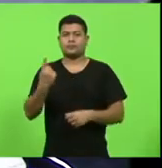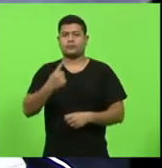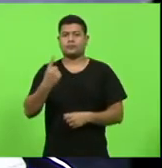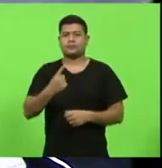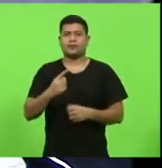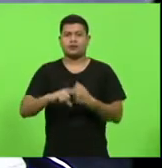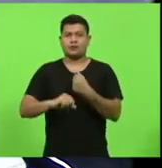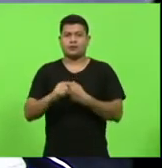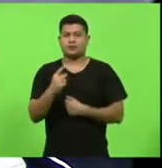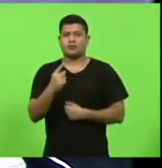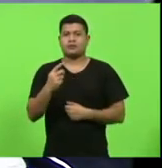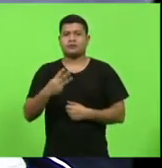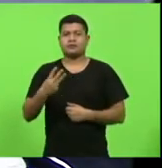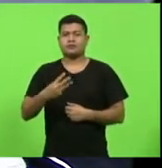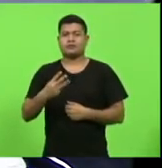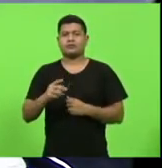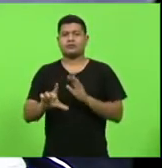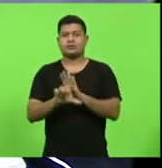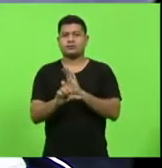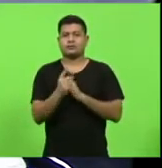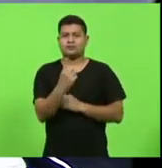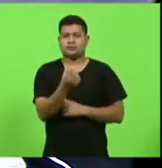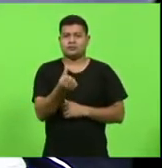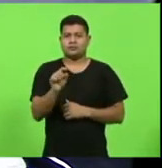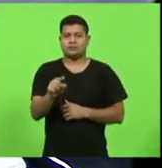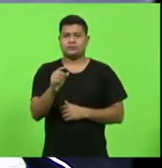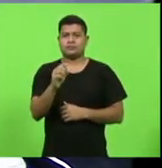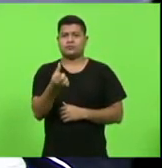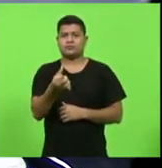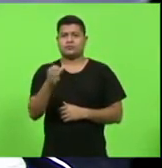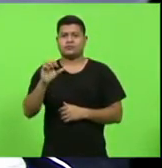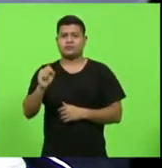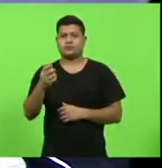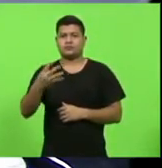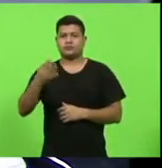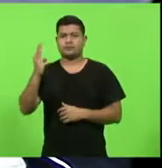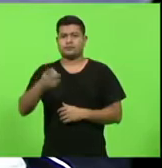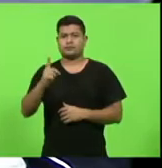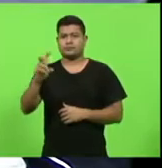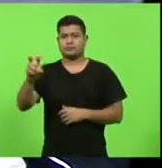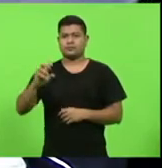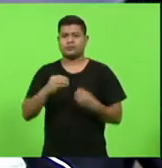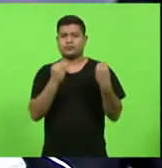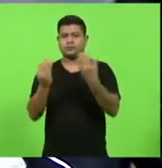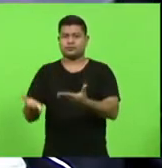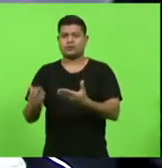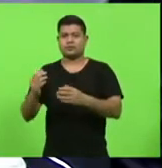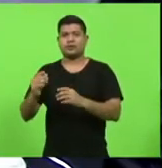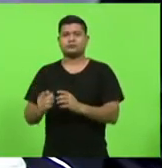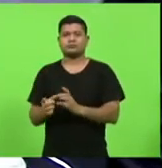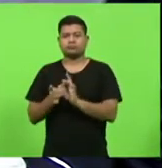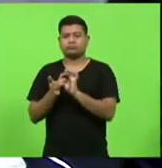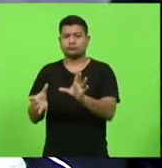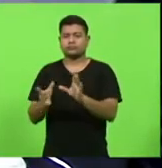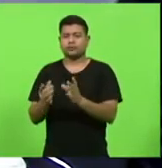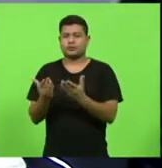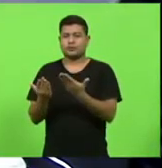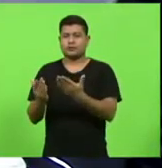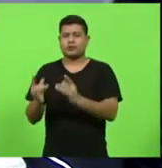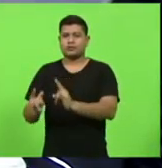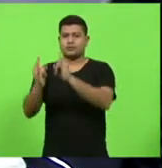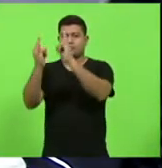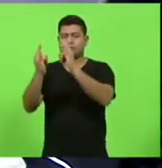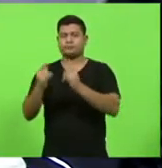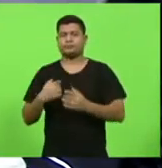Lei 16.644 de 2015, que autoriza a doação de imóvel no município de Joaçaba, com pareceres favoráveis nas comissões